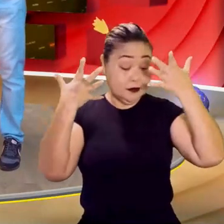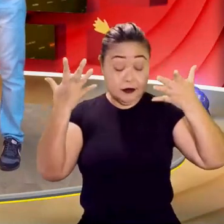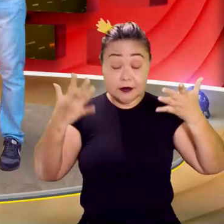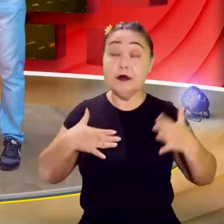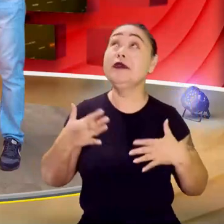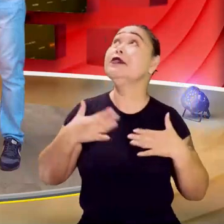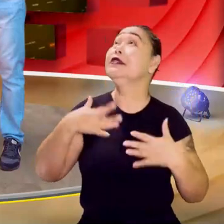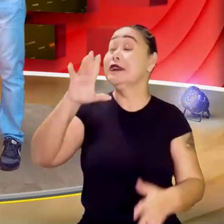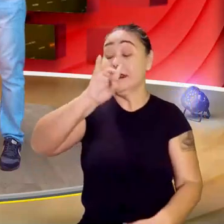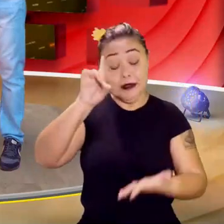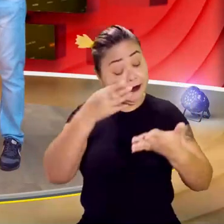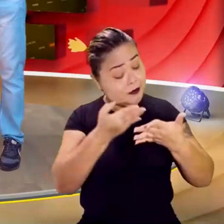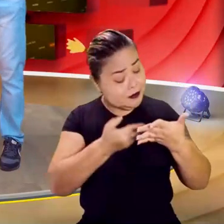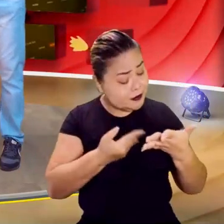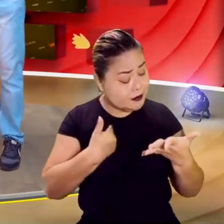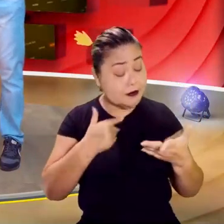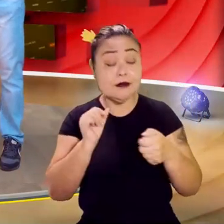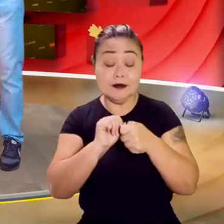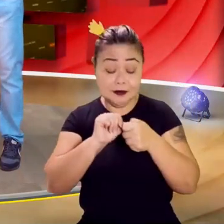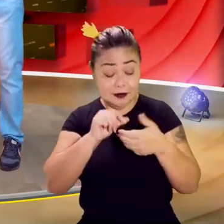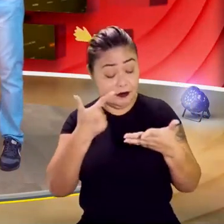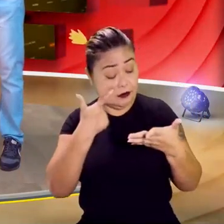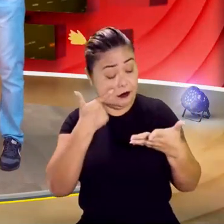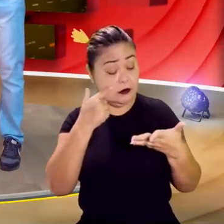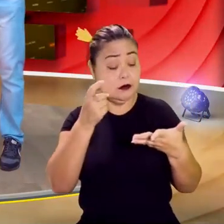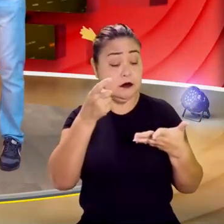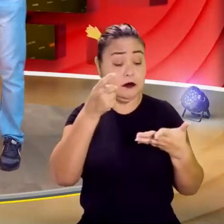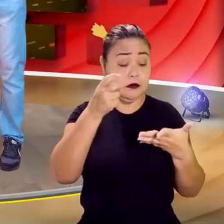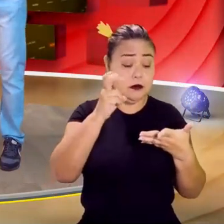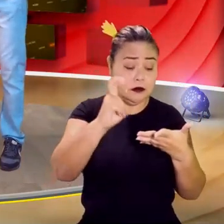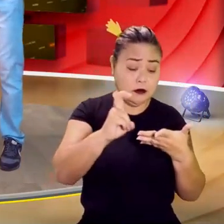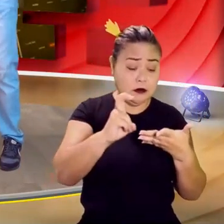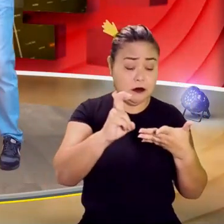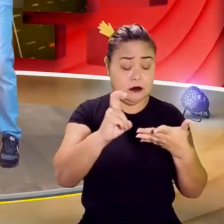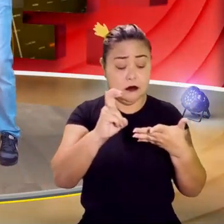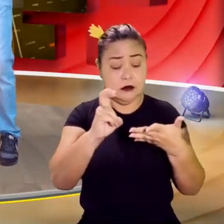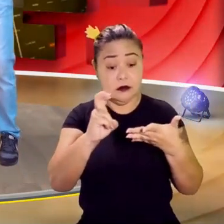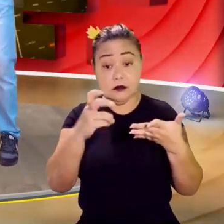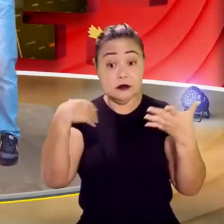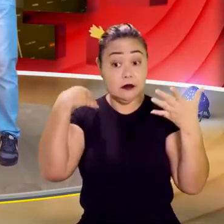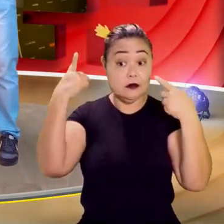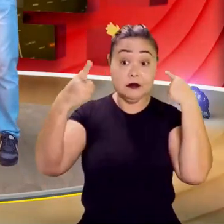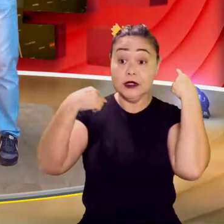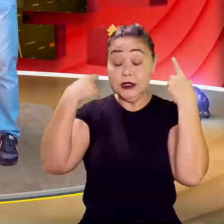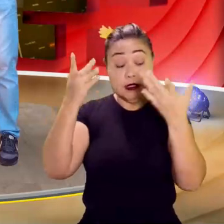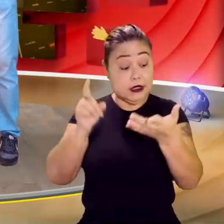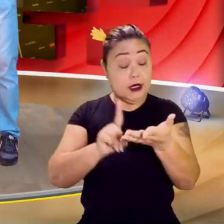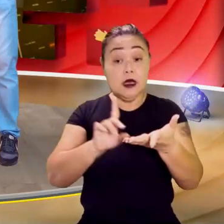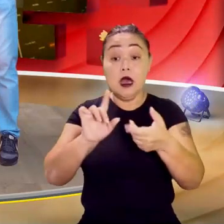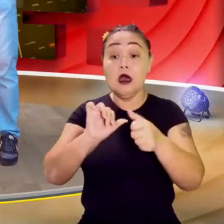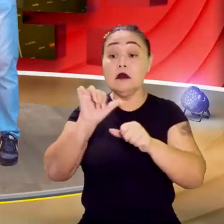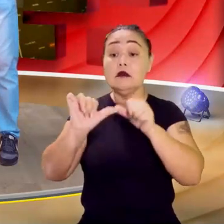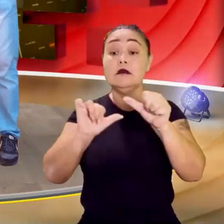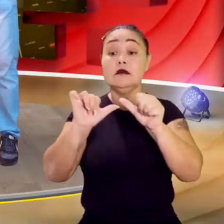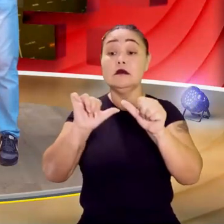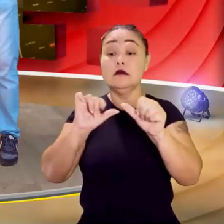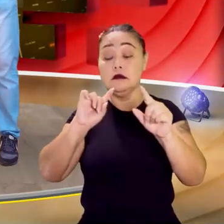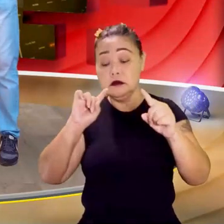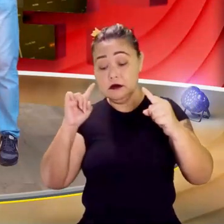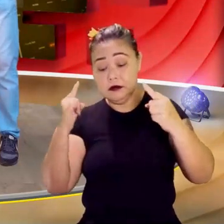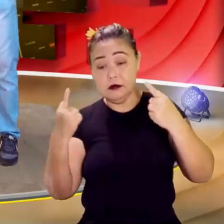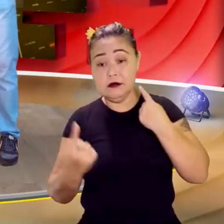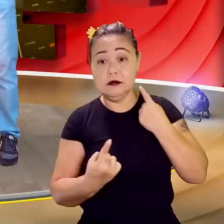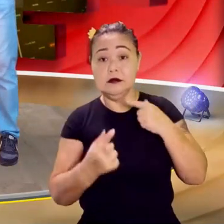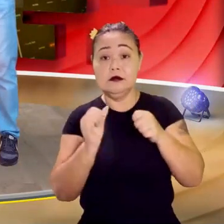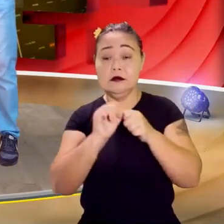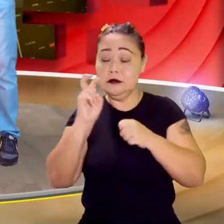assim, meu Deus, o que eu vou fazer aqui? Aí muda, aí fica 5 elevado... ele pirou o cabeção, ficou nervoso. Vai mudar, vai fazer o giro.